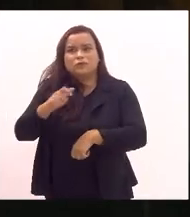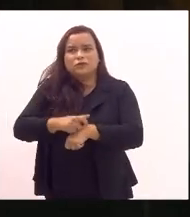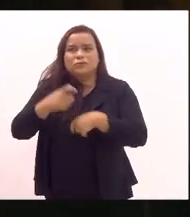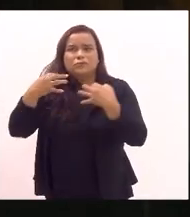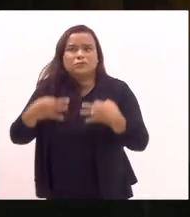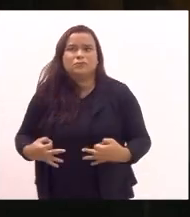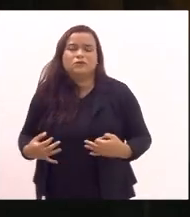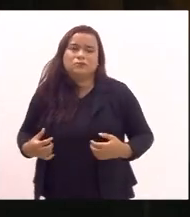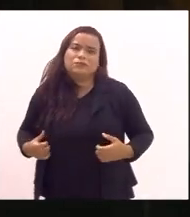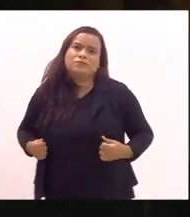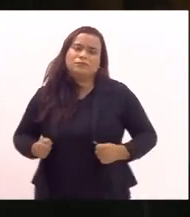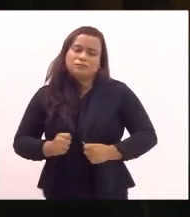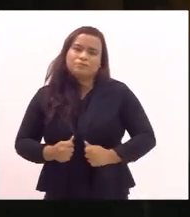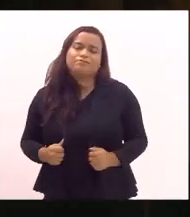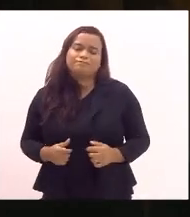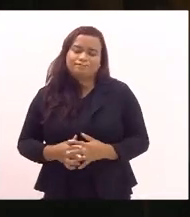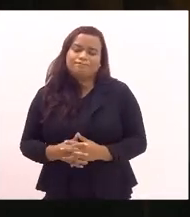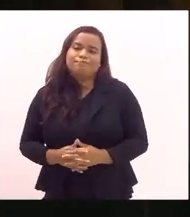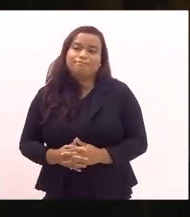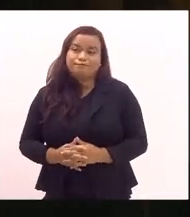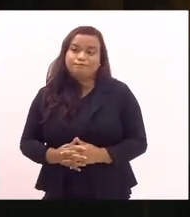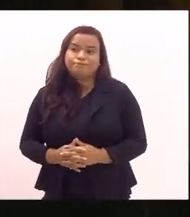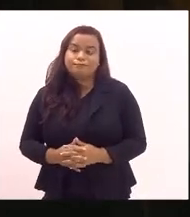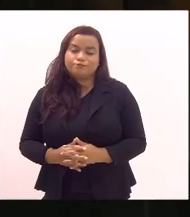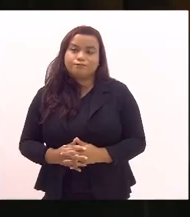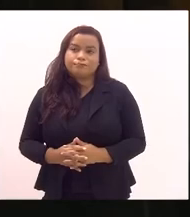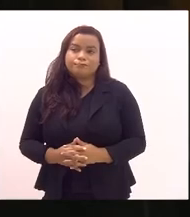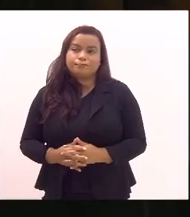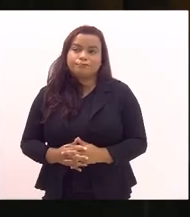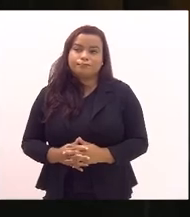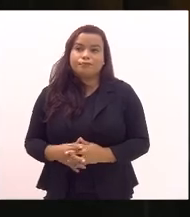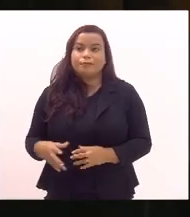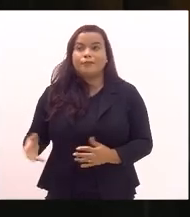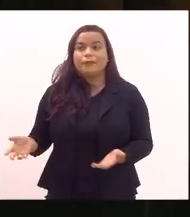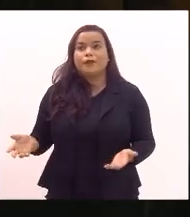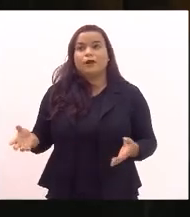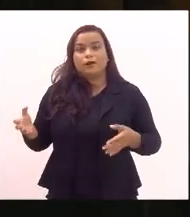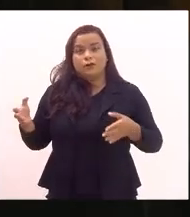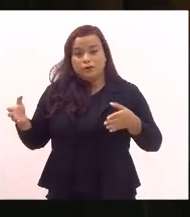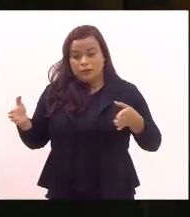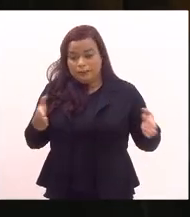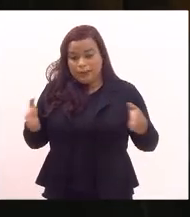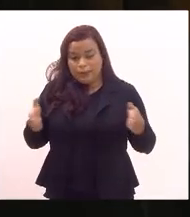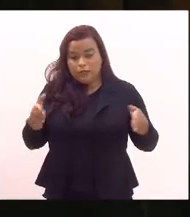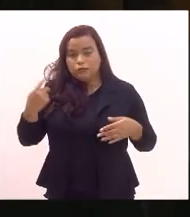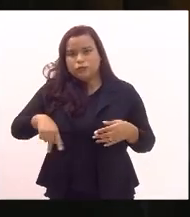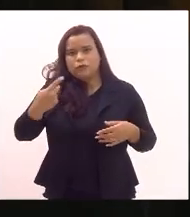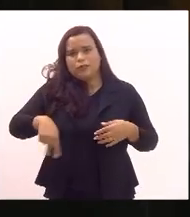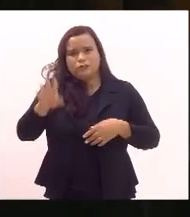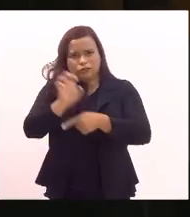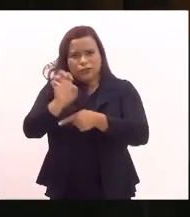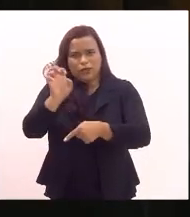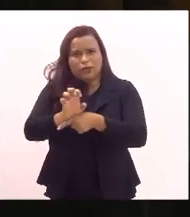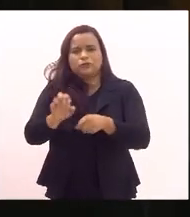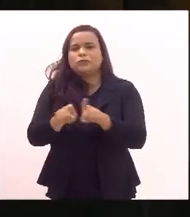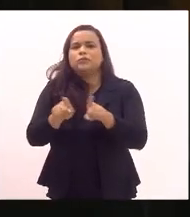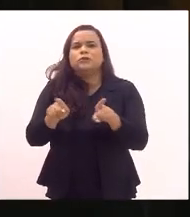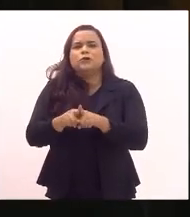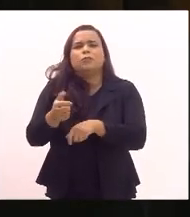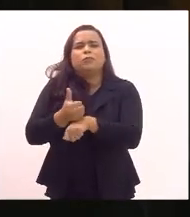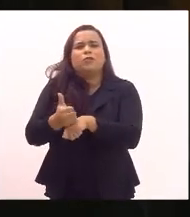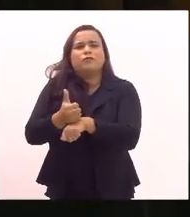ele se programou deputado waldeck é a vida útil do nosso Estado a vida útil dos